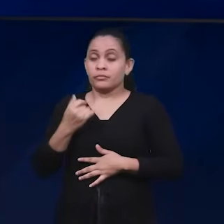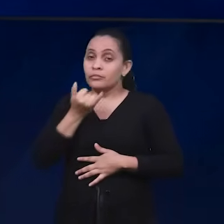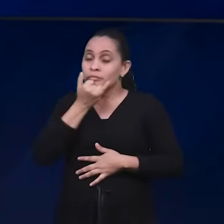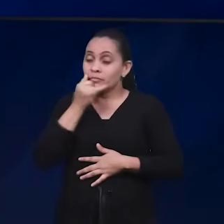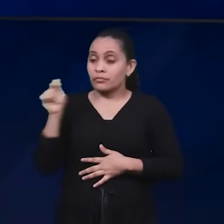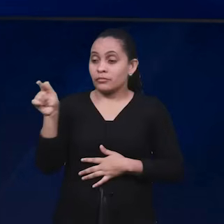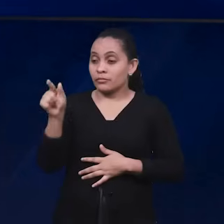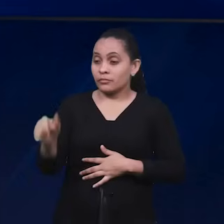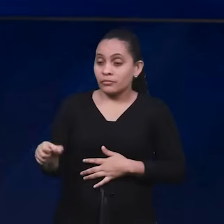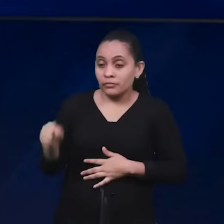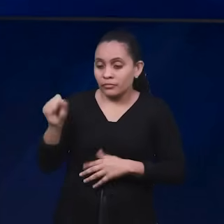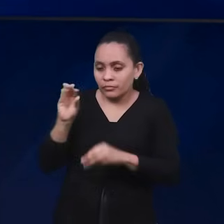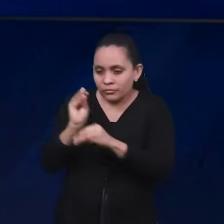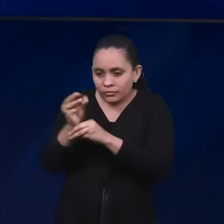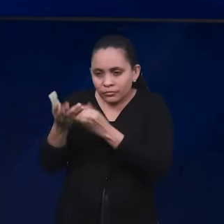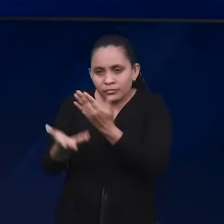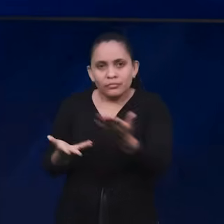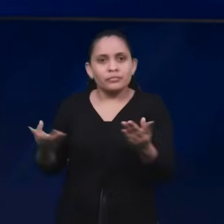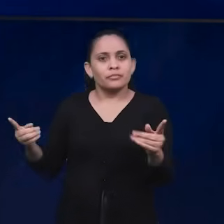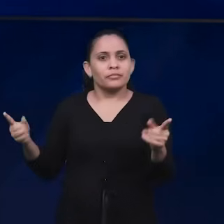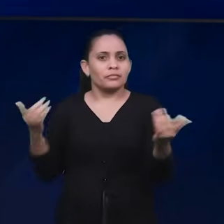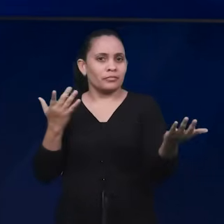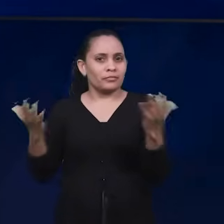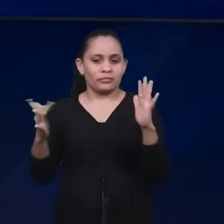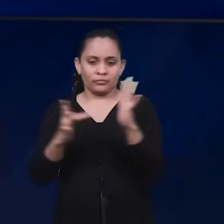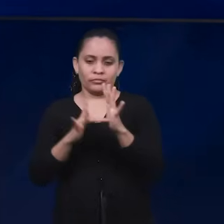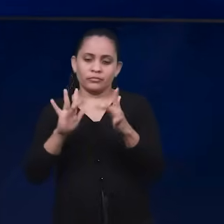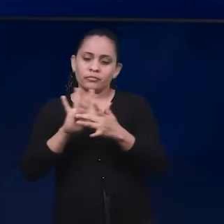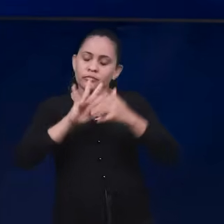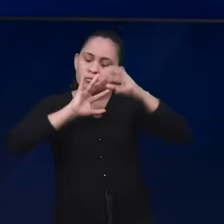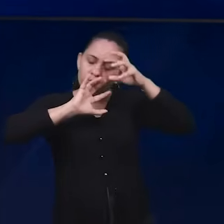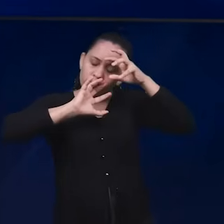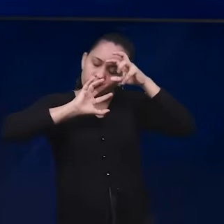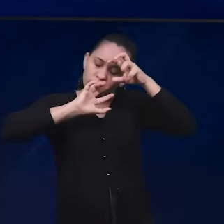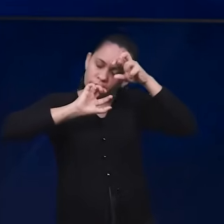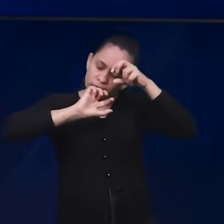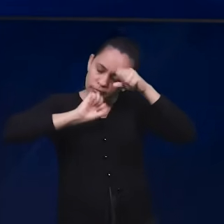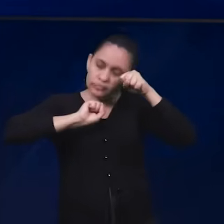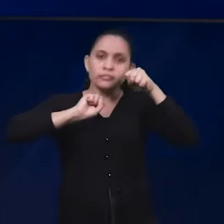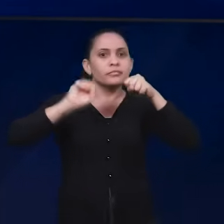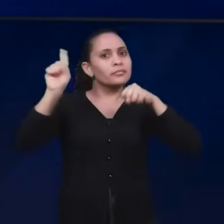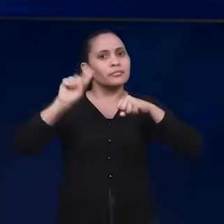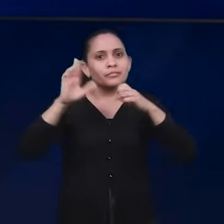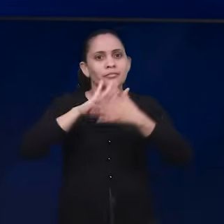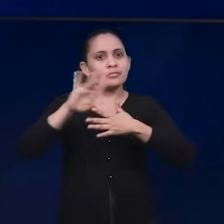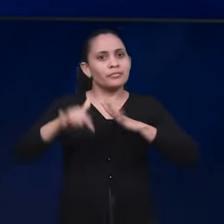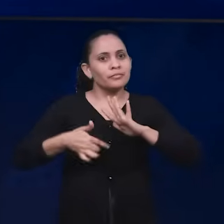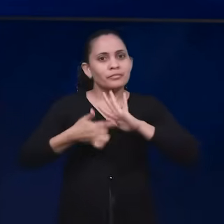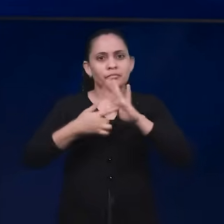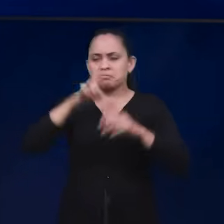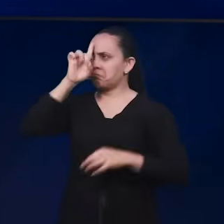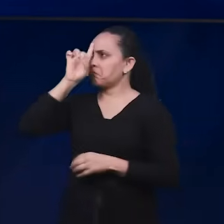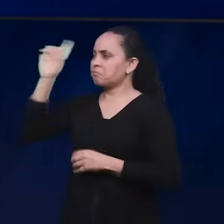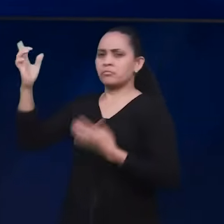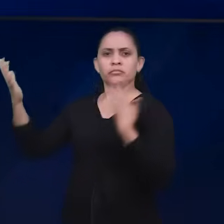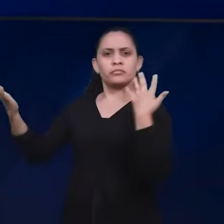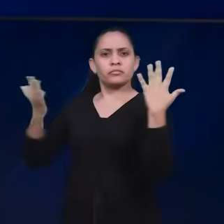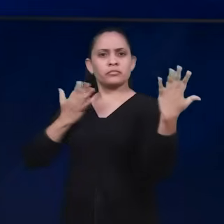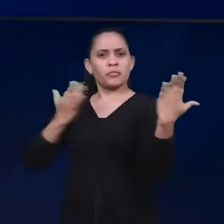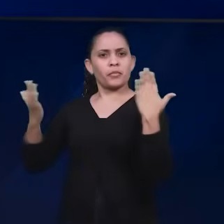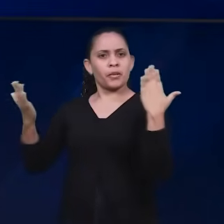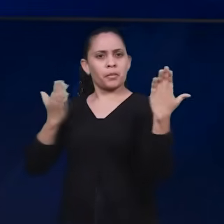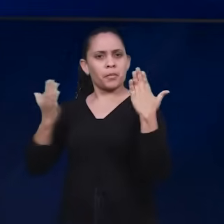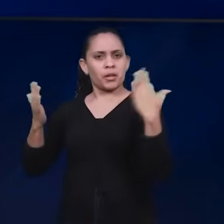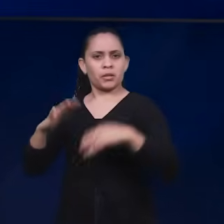guardando. Jesus não dorme. Não cochilará o guarda de Israel. Aquele que